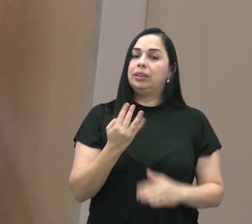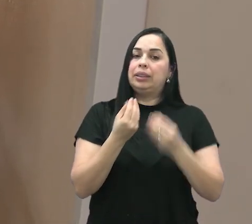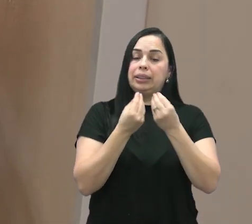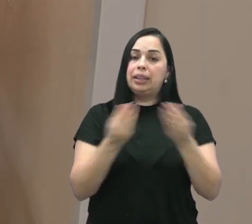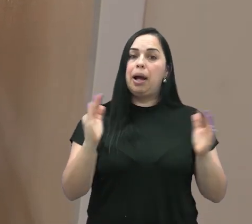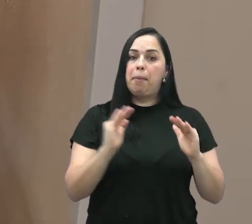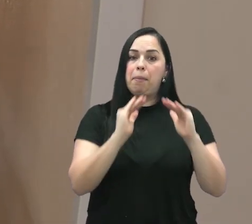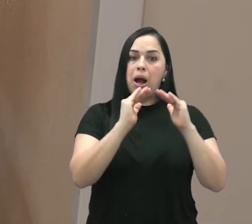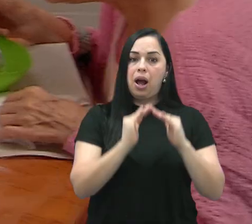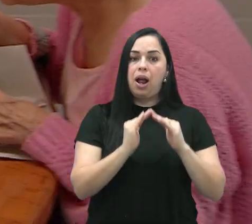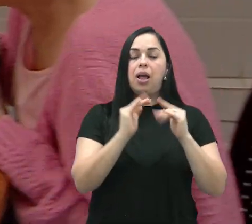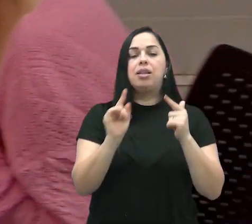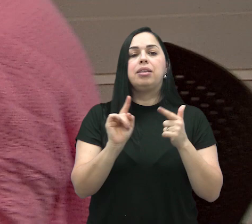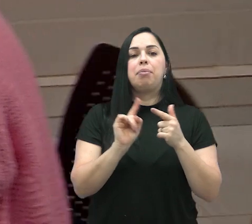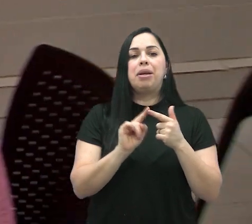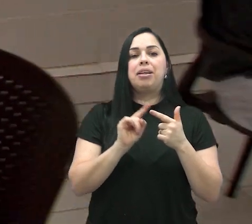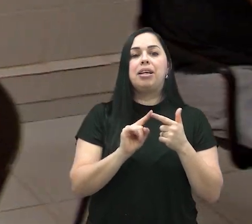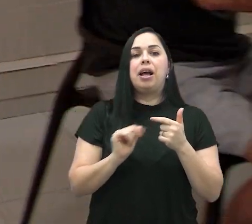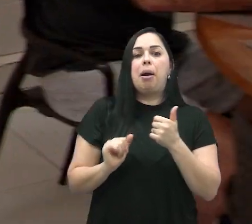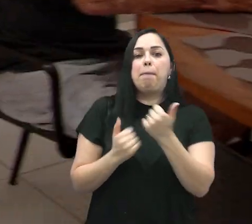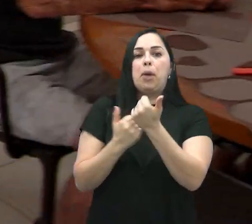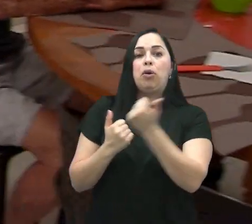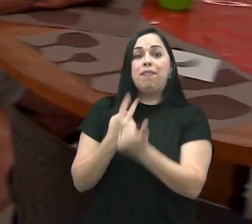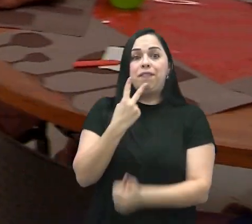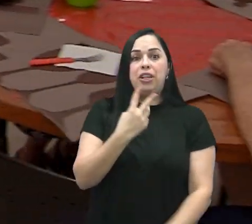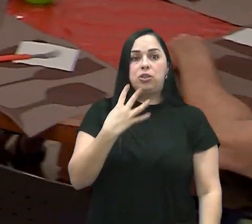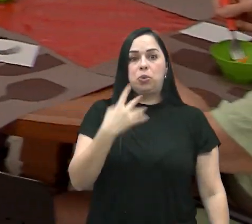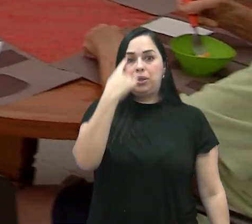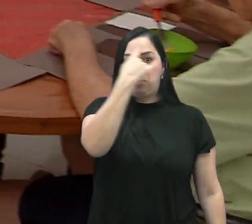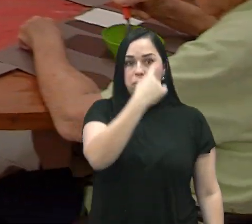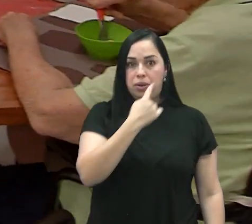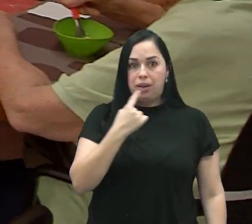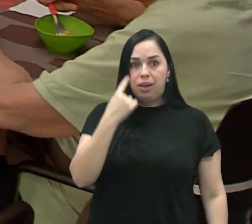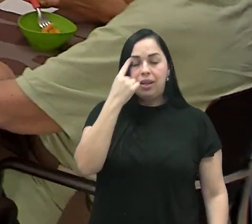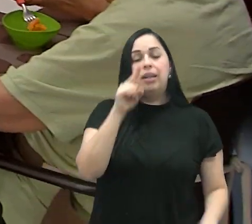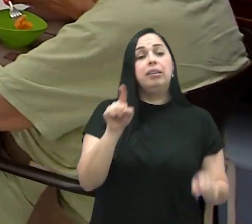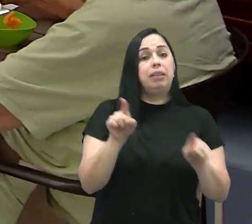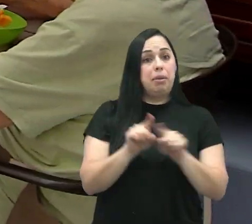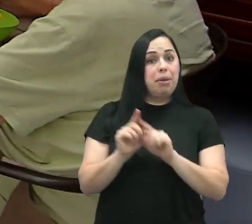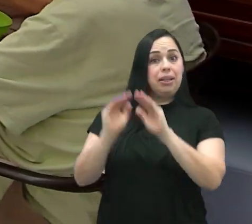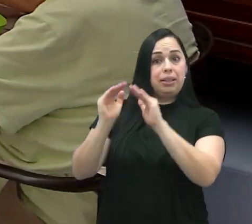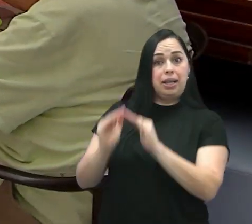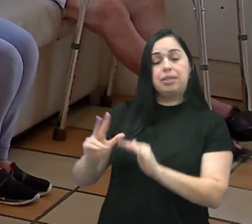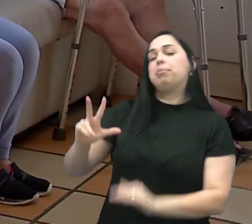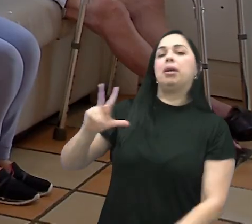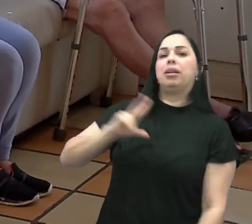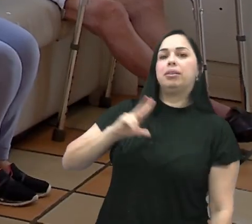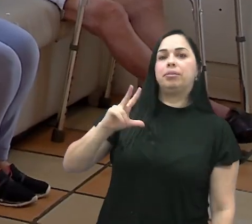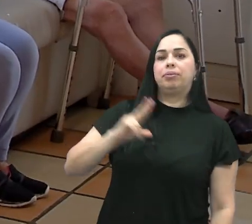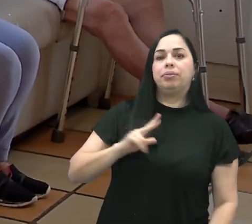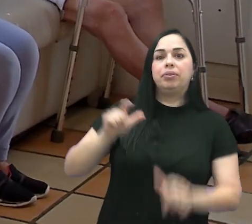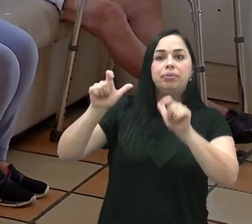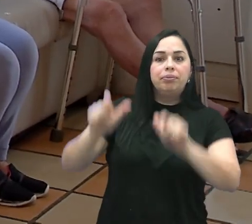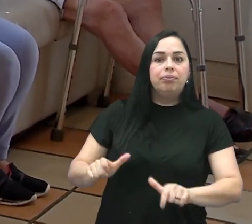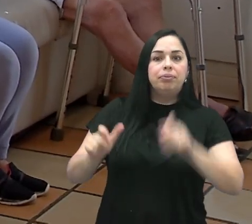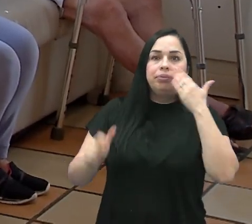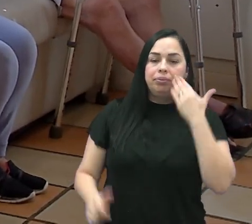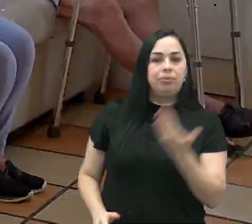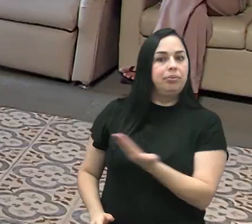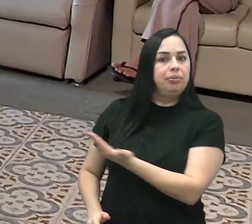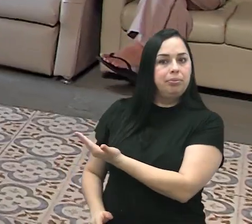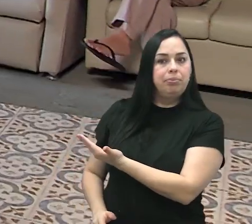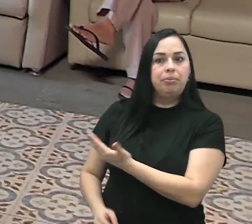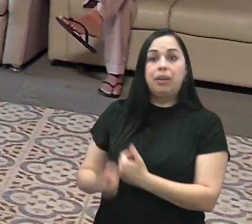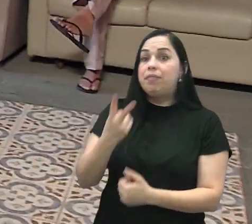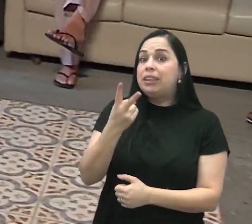4 abrigos públicos que fornecem moradia e auxílio 24 horas. Tem também os